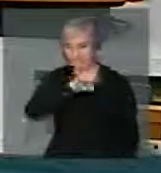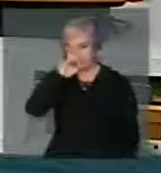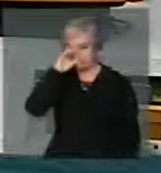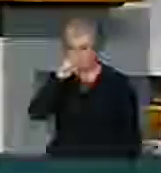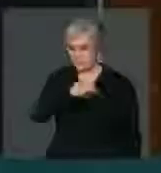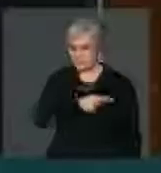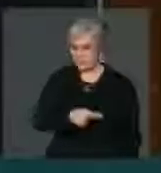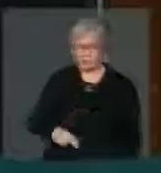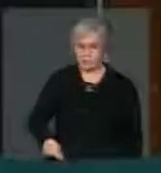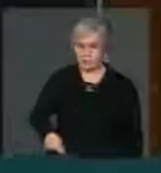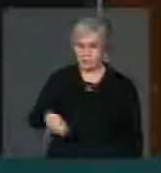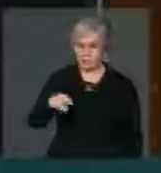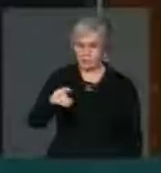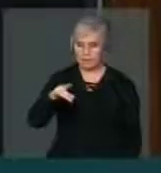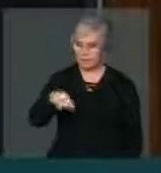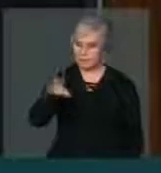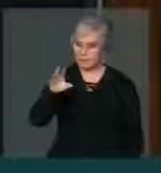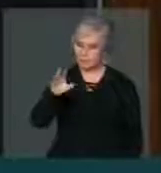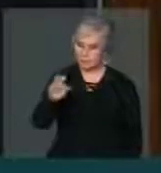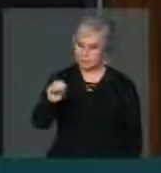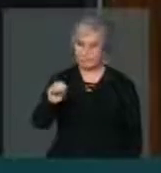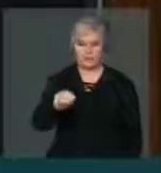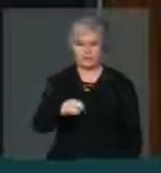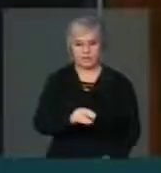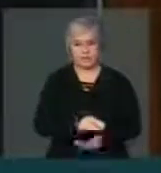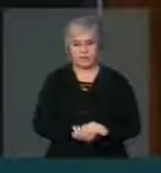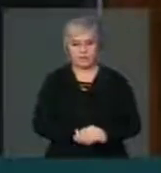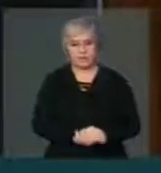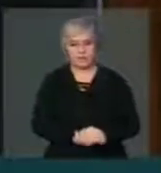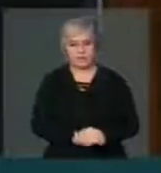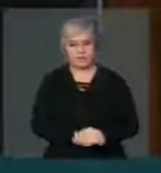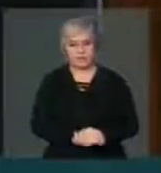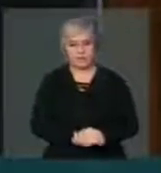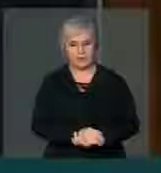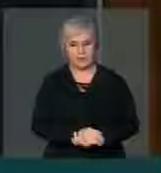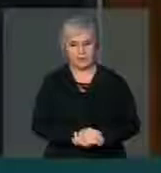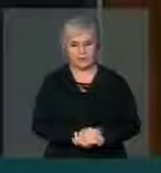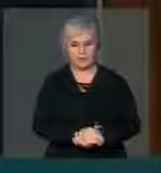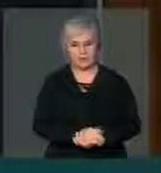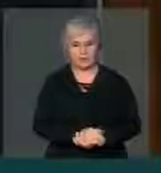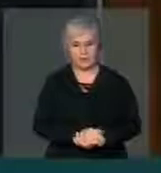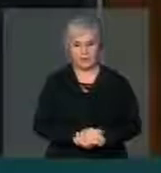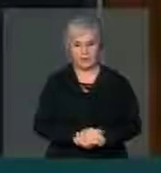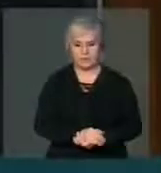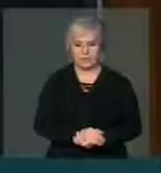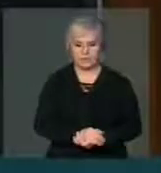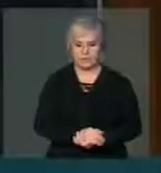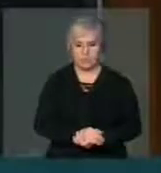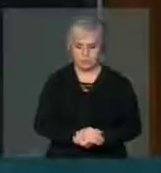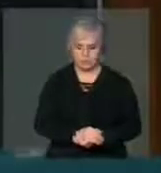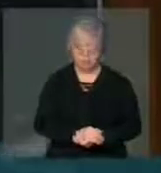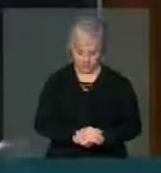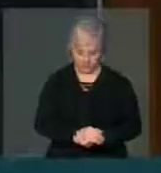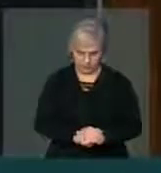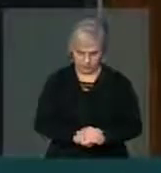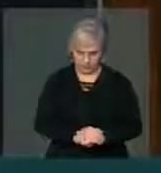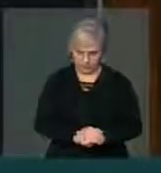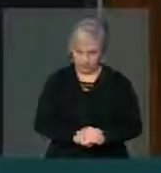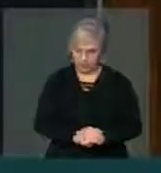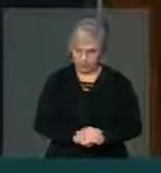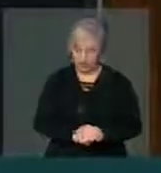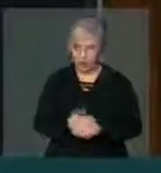Você fica muito bem nessa cadeira, bem adaptada à sua história política. E